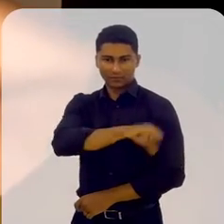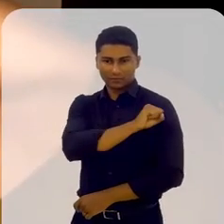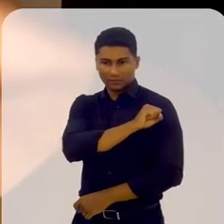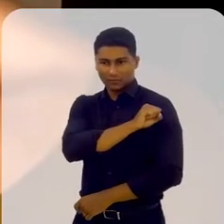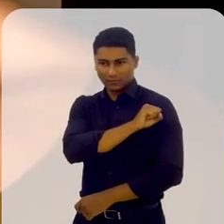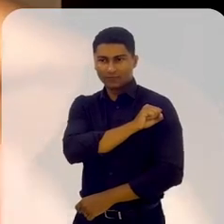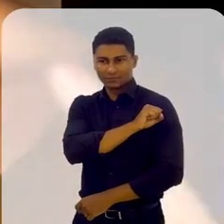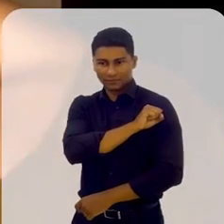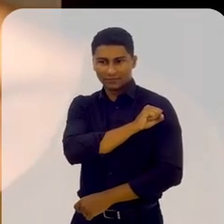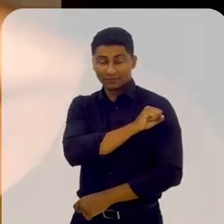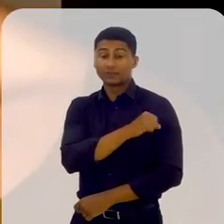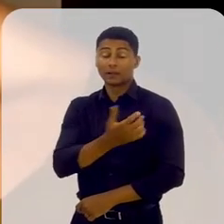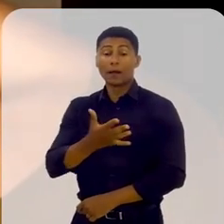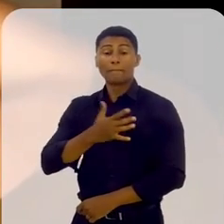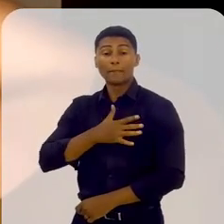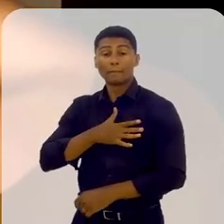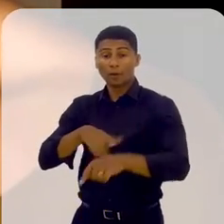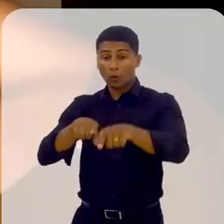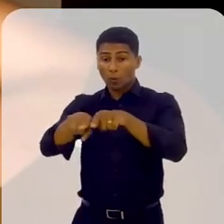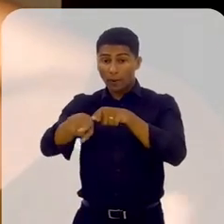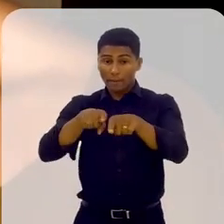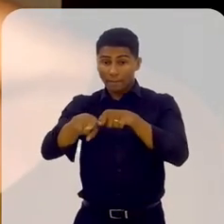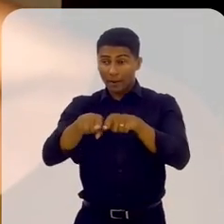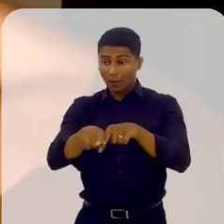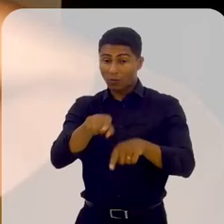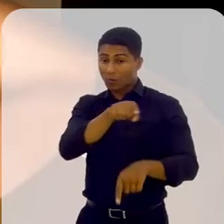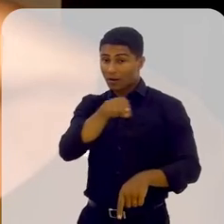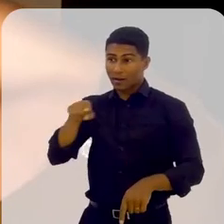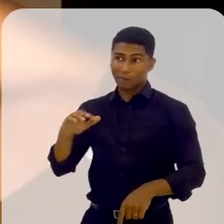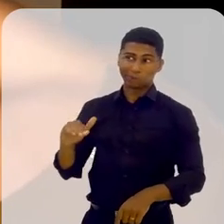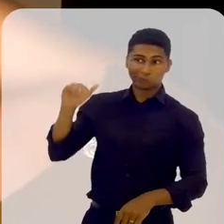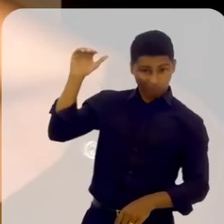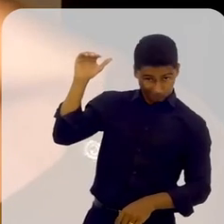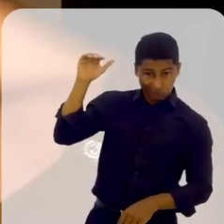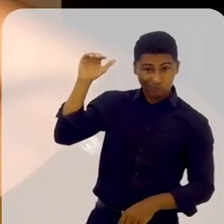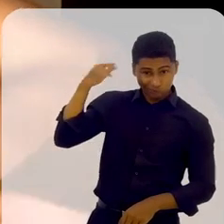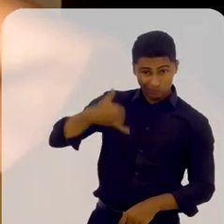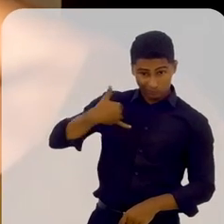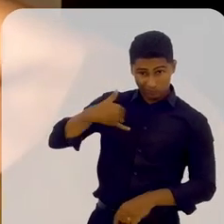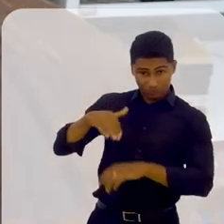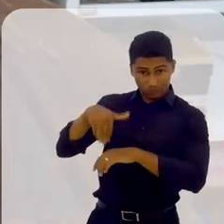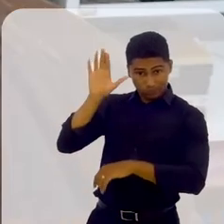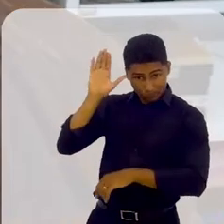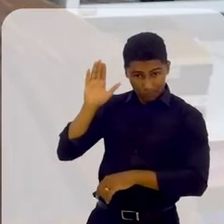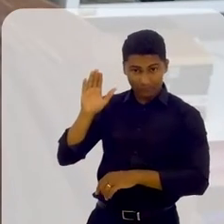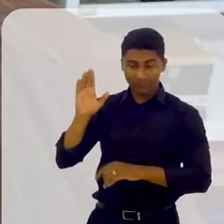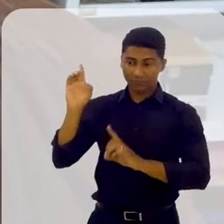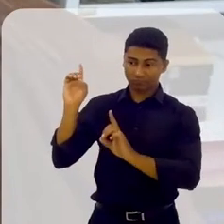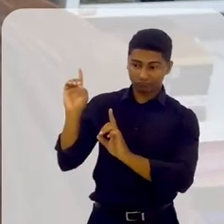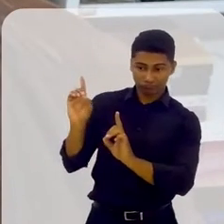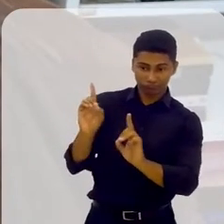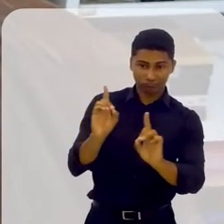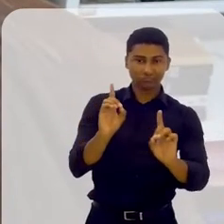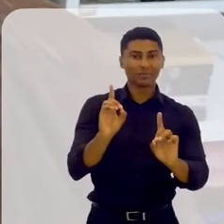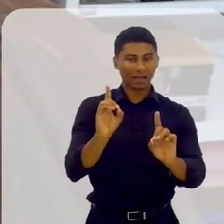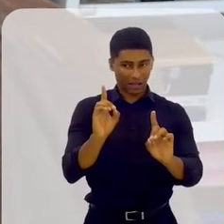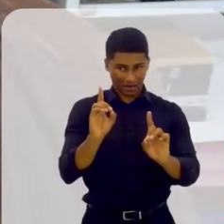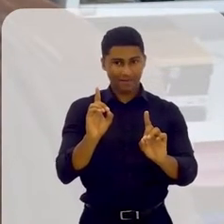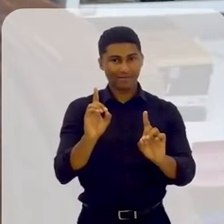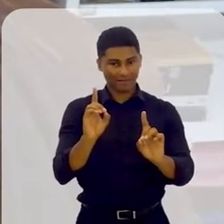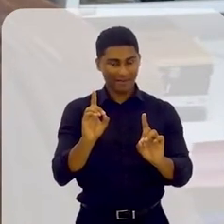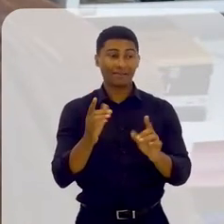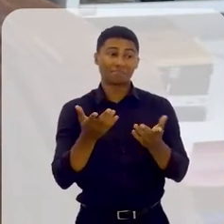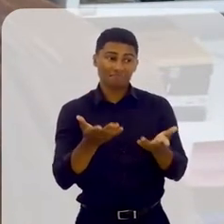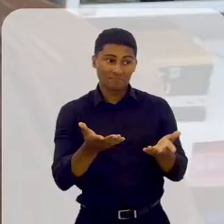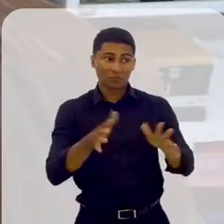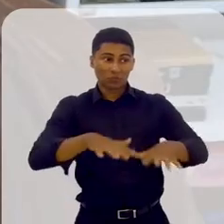meu irmão é 2 anos mais velho, estou no mesmo colégio. Então, quando você tem, para quem sabe que tem irmão mais velho na mesma escola, sabe que tem um respeito, né? Porque na escola, um